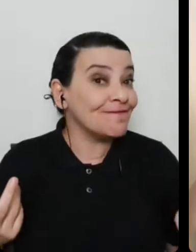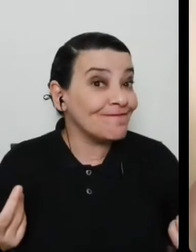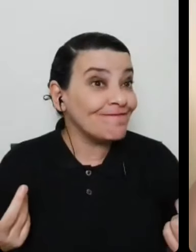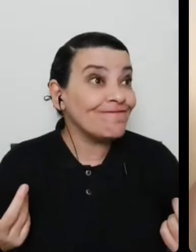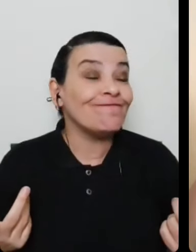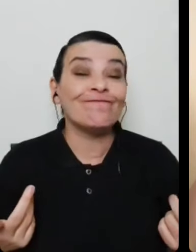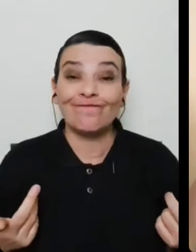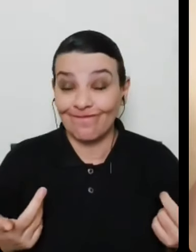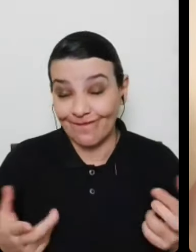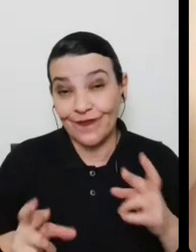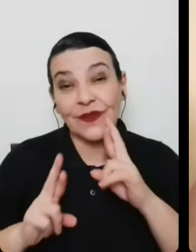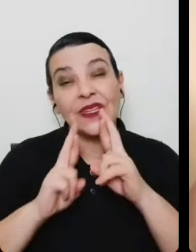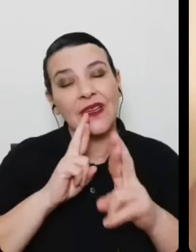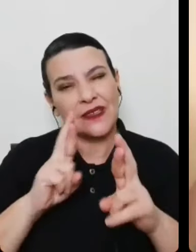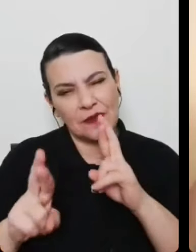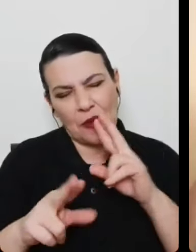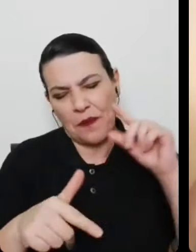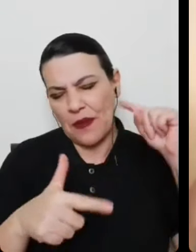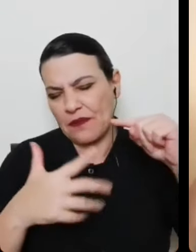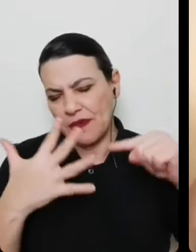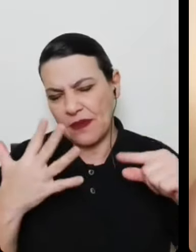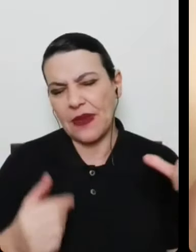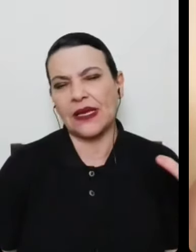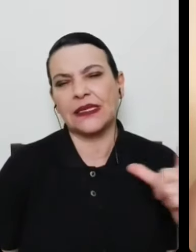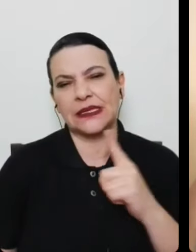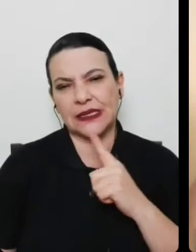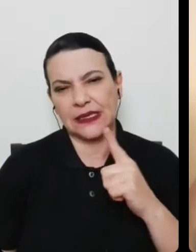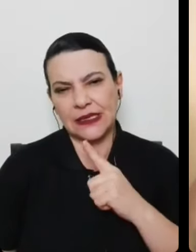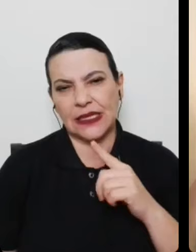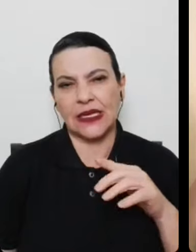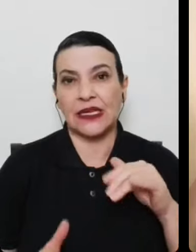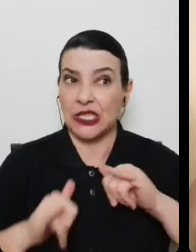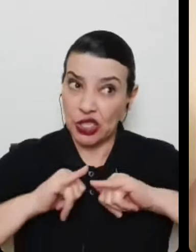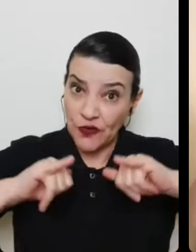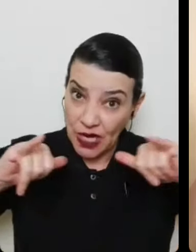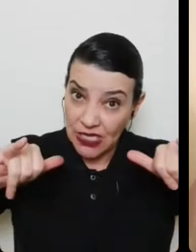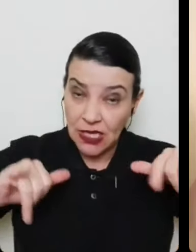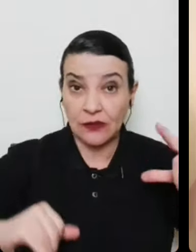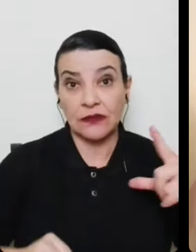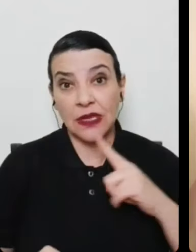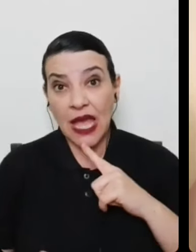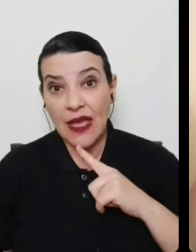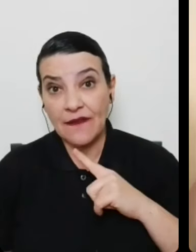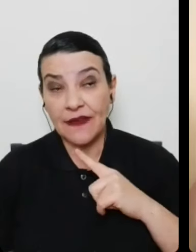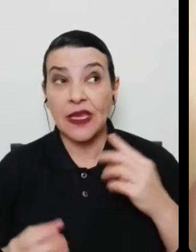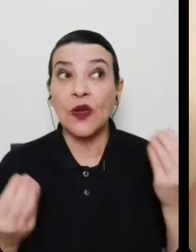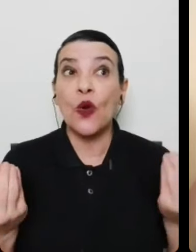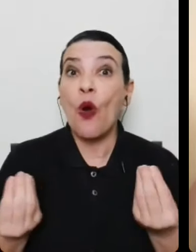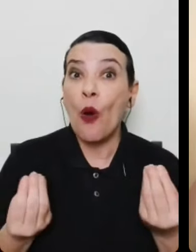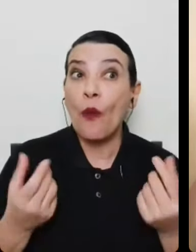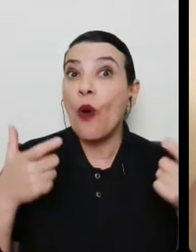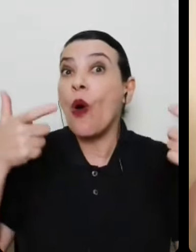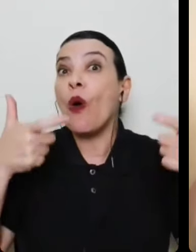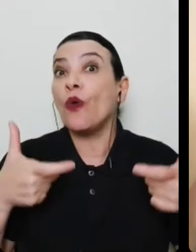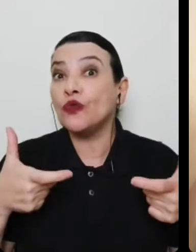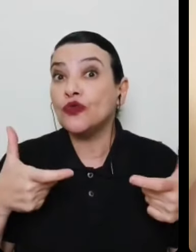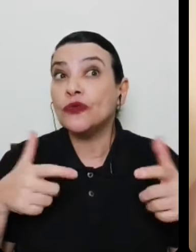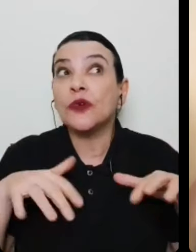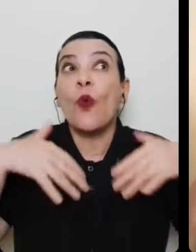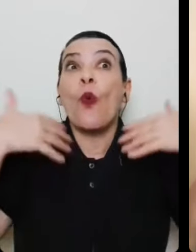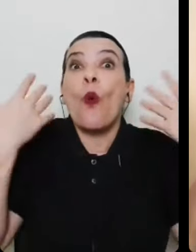Muitas respostas possíveis, né? Houve divulgação, como, onde,